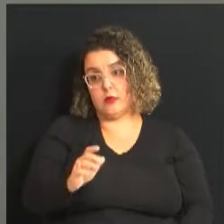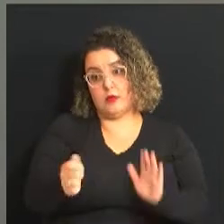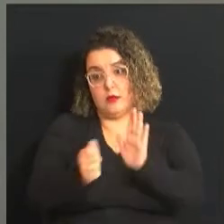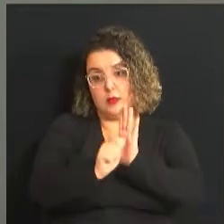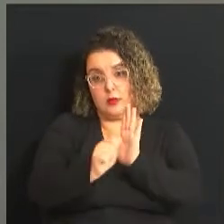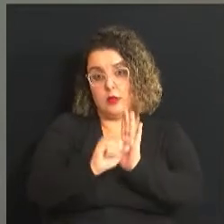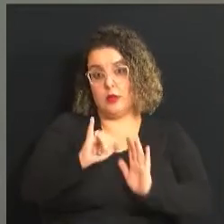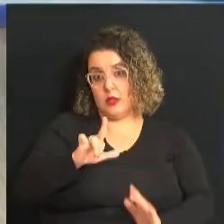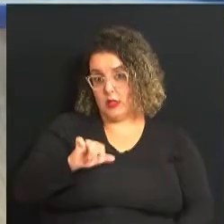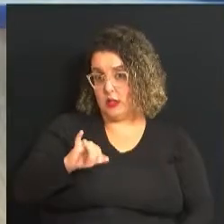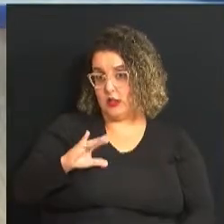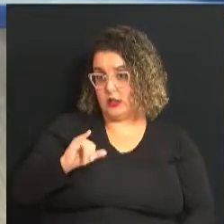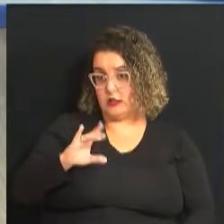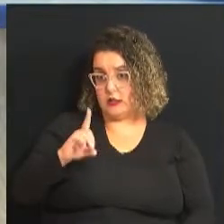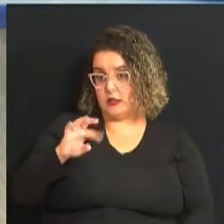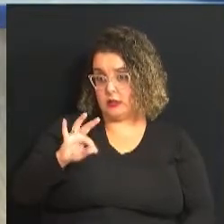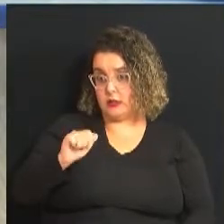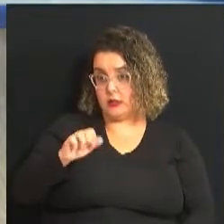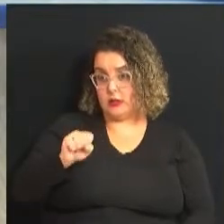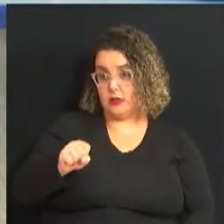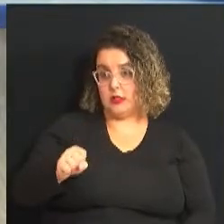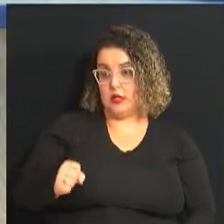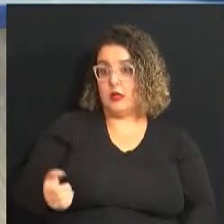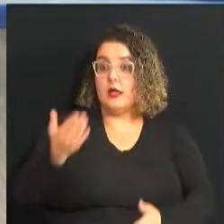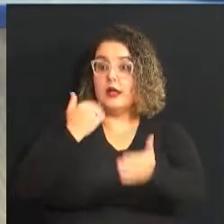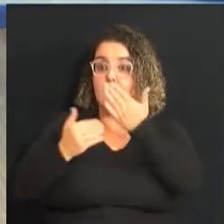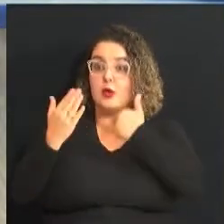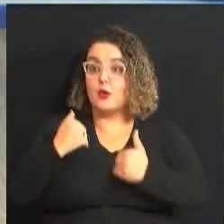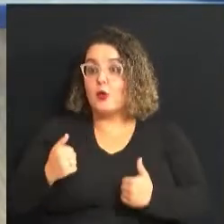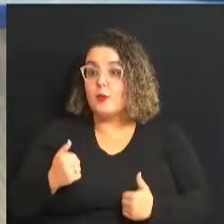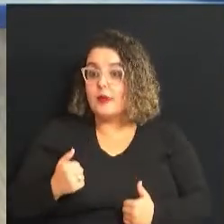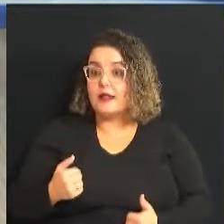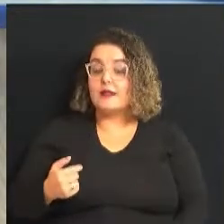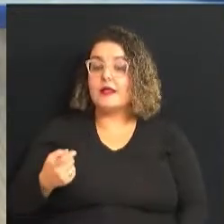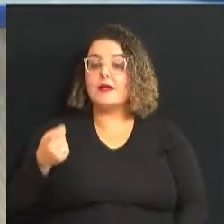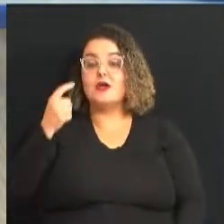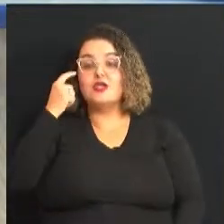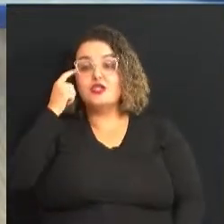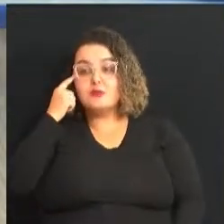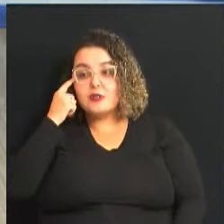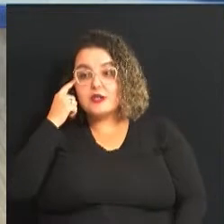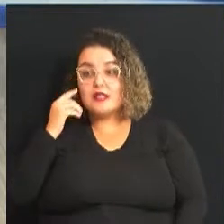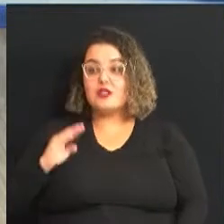ilícitas. comida japonesa, comida crua, peixe cru?